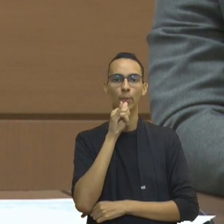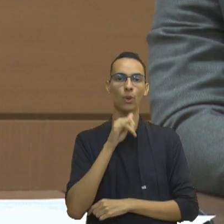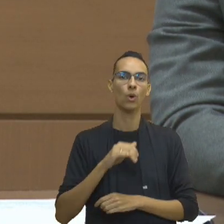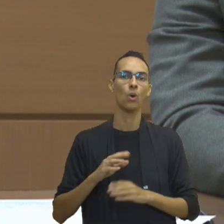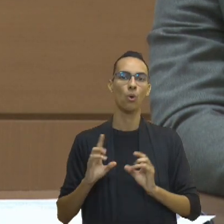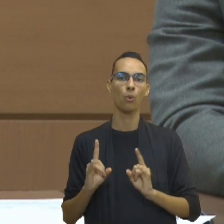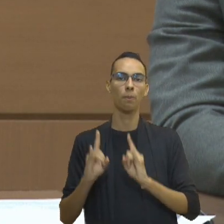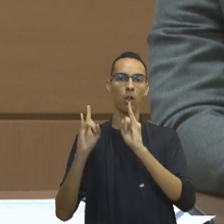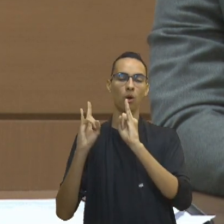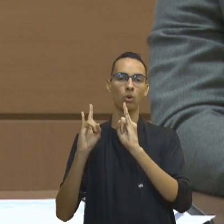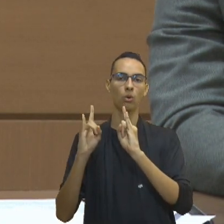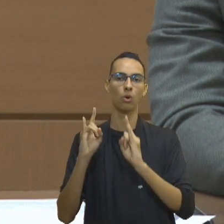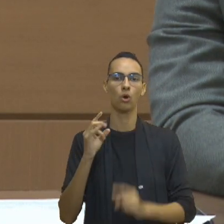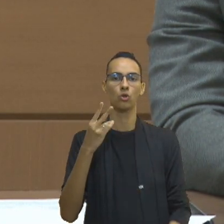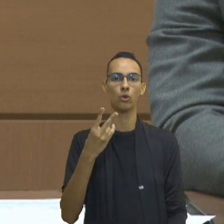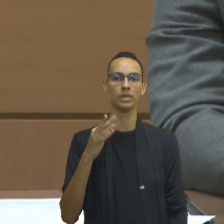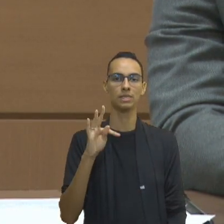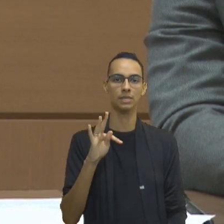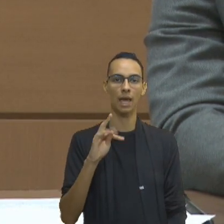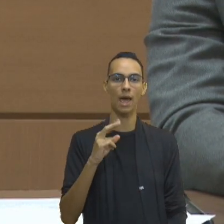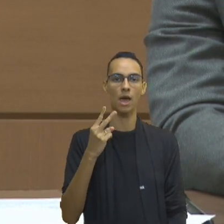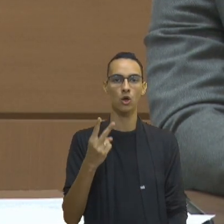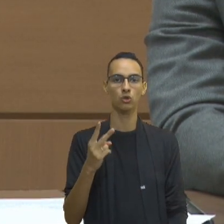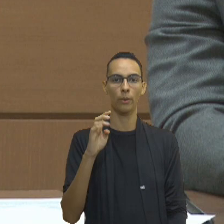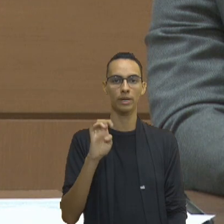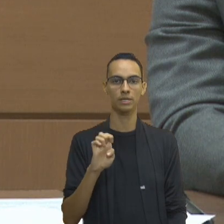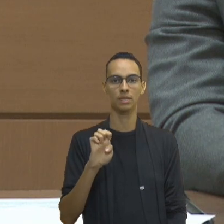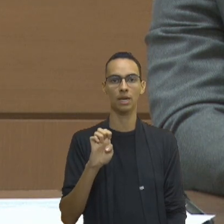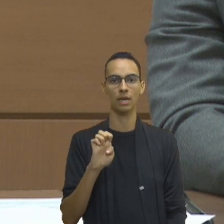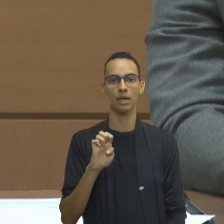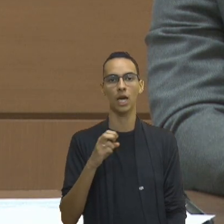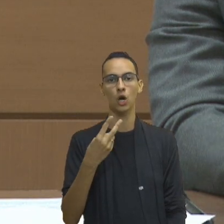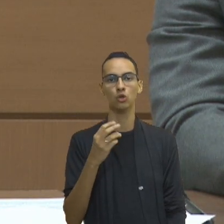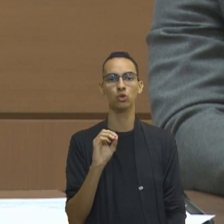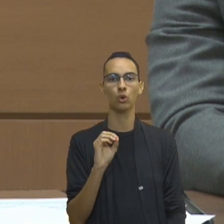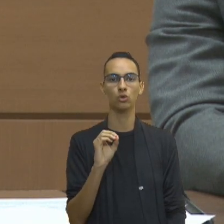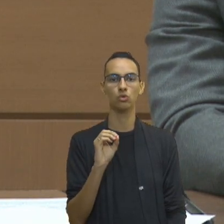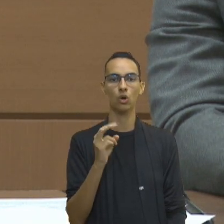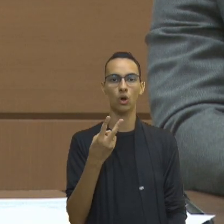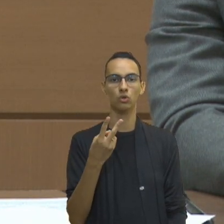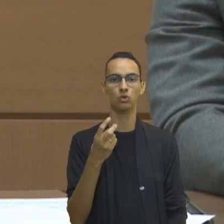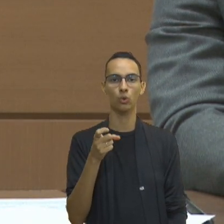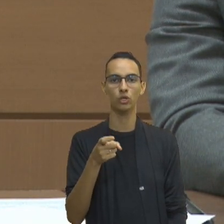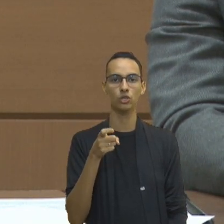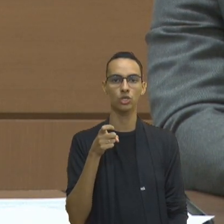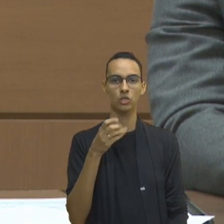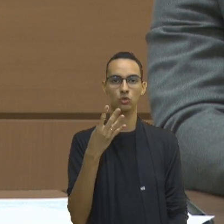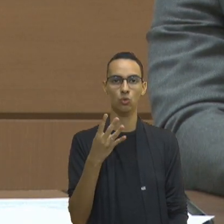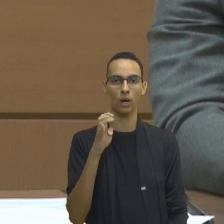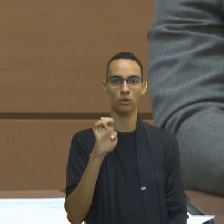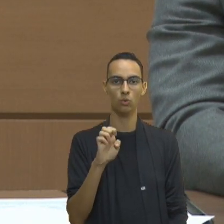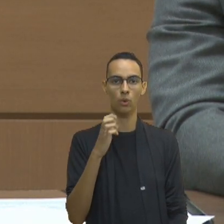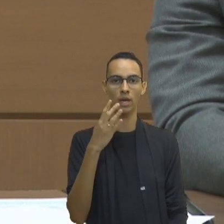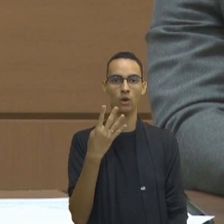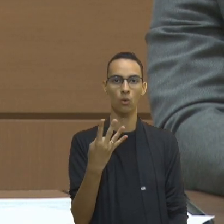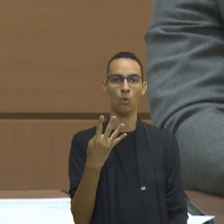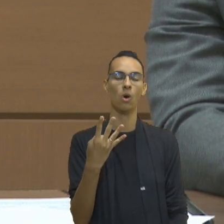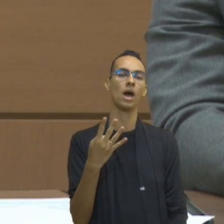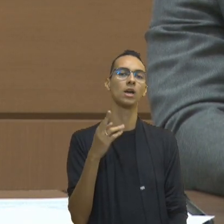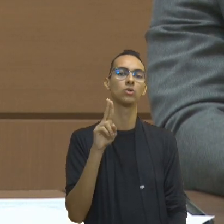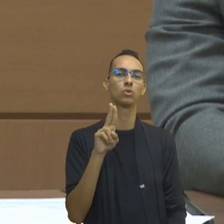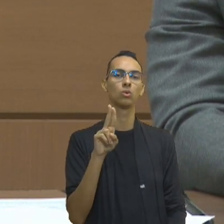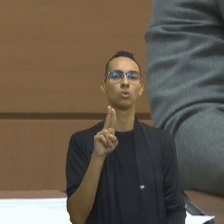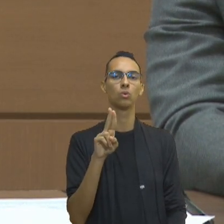2T, 2D, 2E, 2O, 2X, 4E, 4Q,